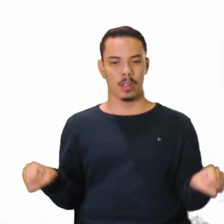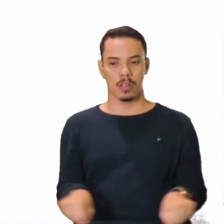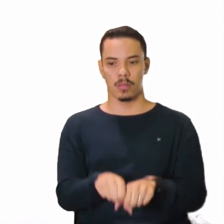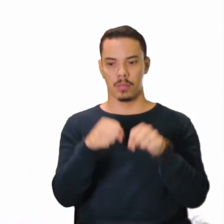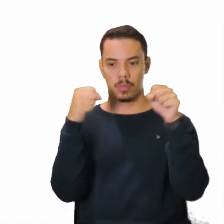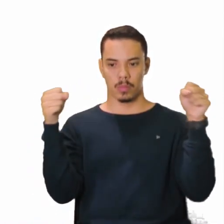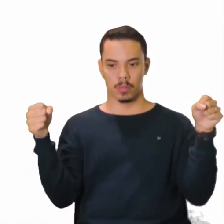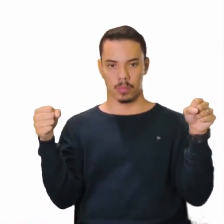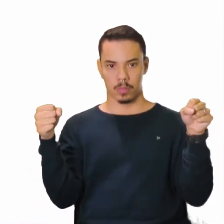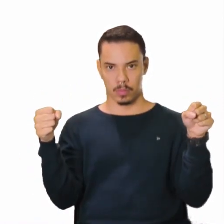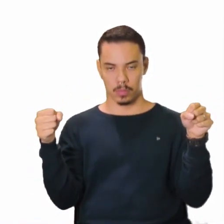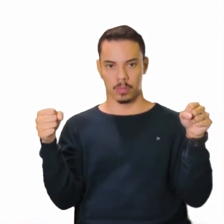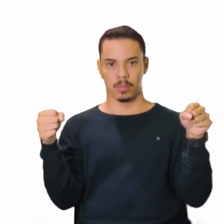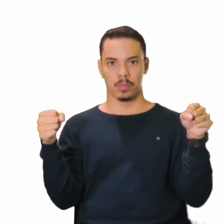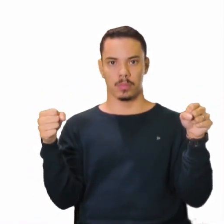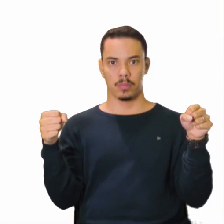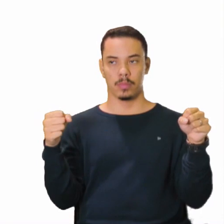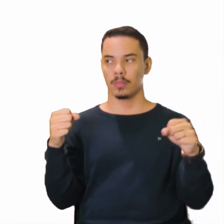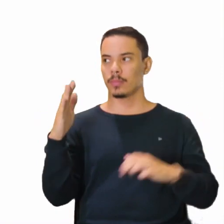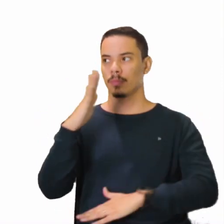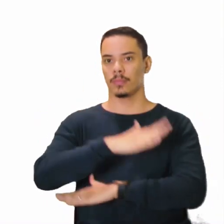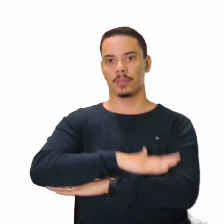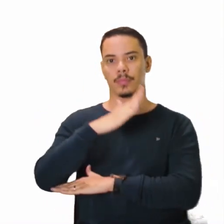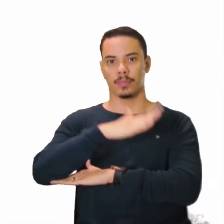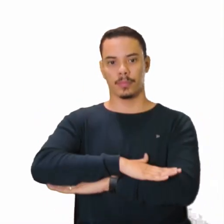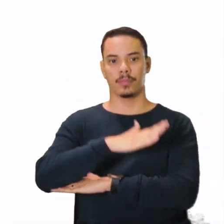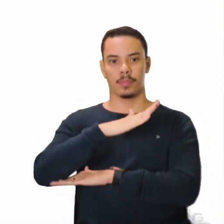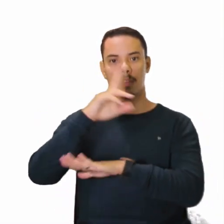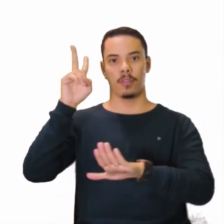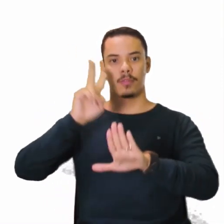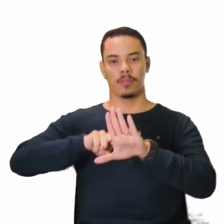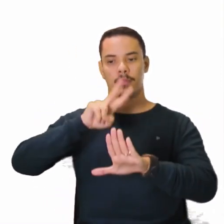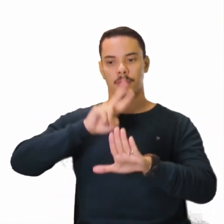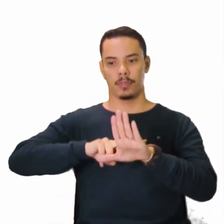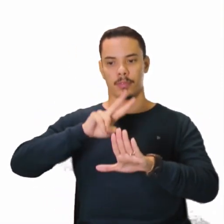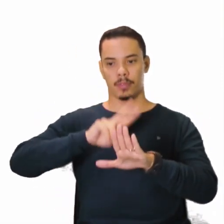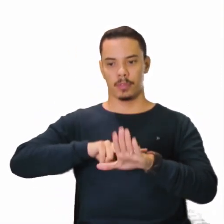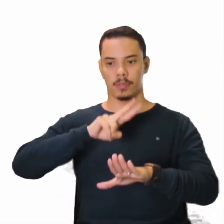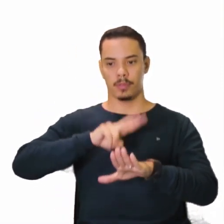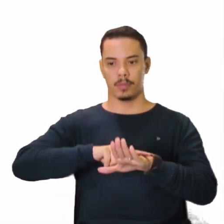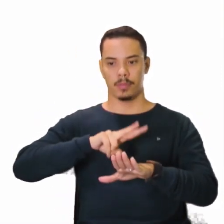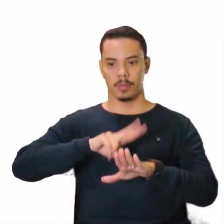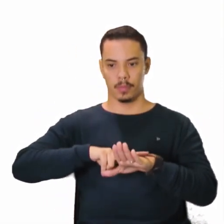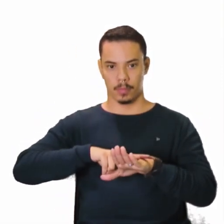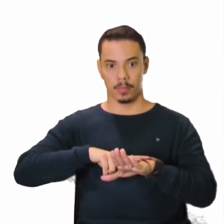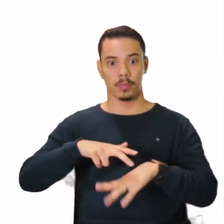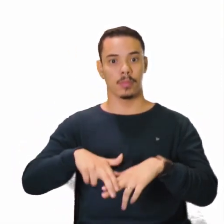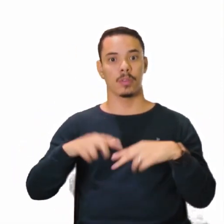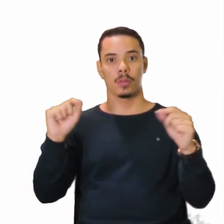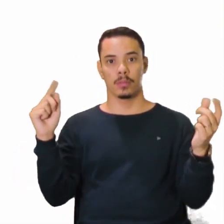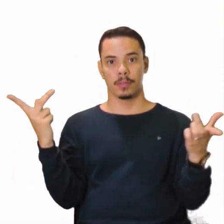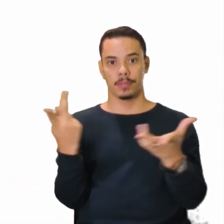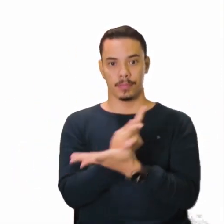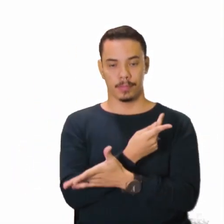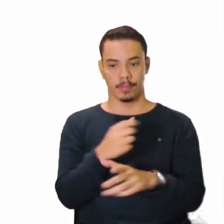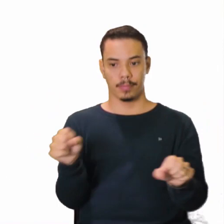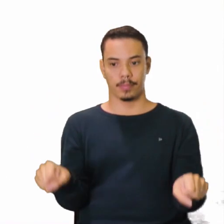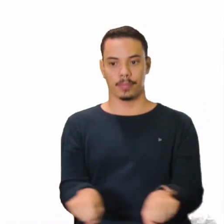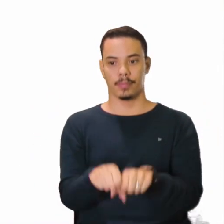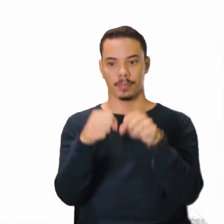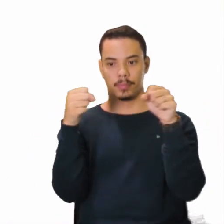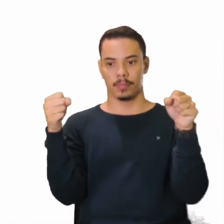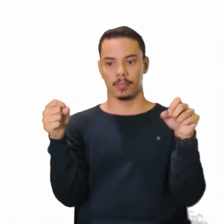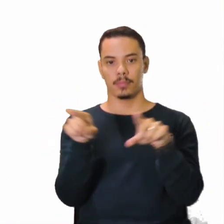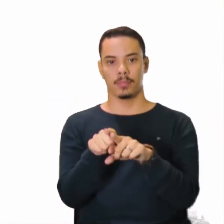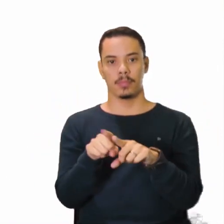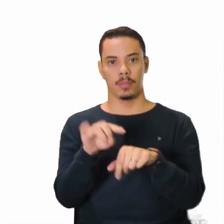Quebrou o quê? A janela, o vidro. A vidraça. A vidraça. O que aconteceu? Quebrar também é